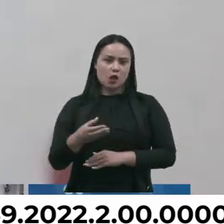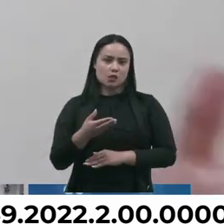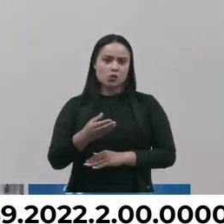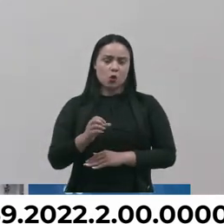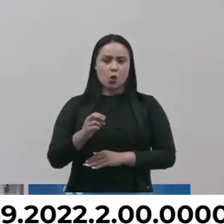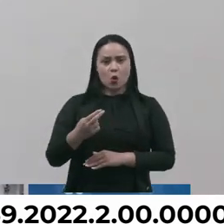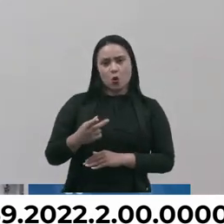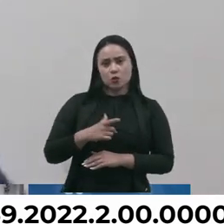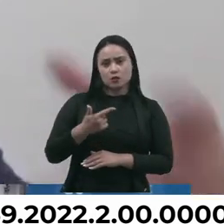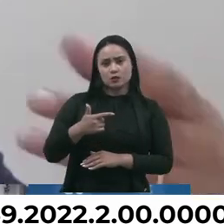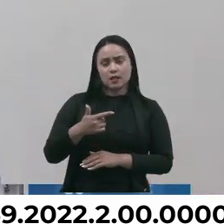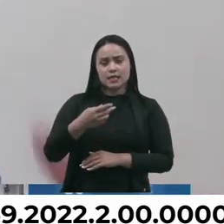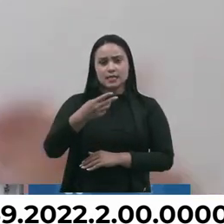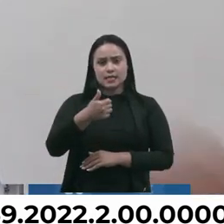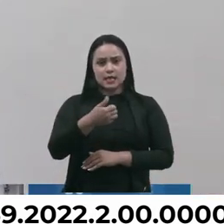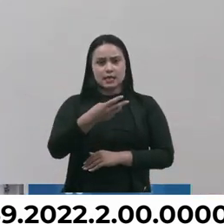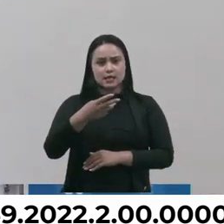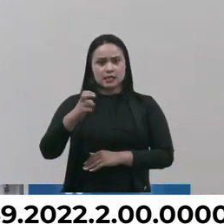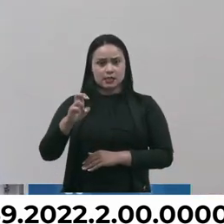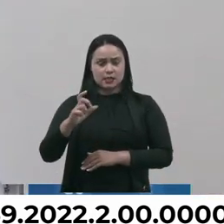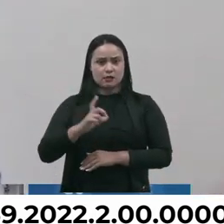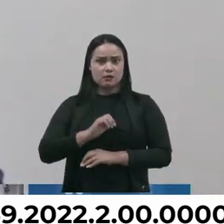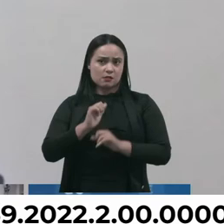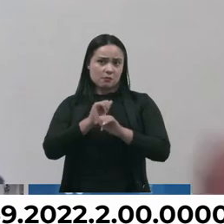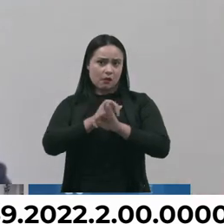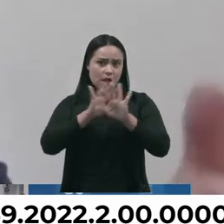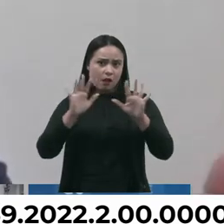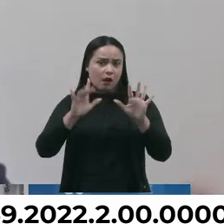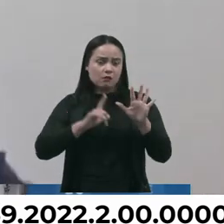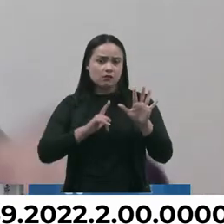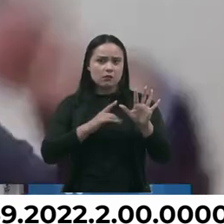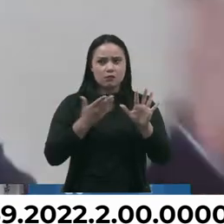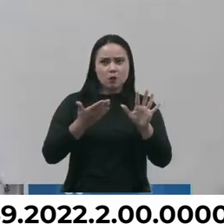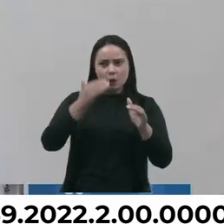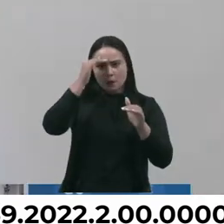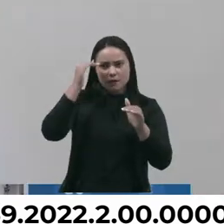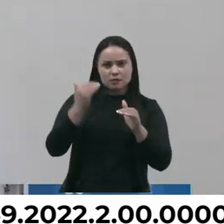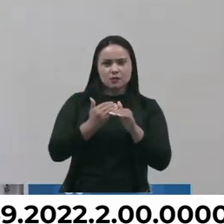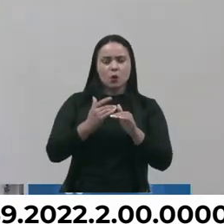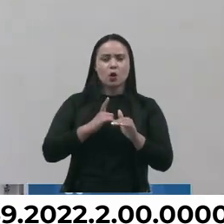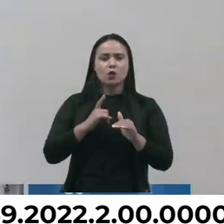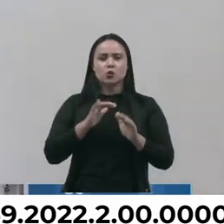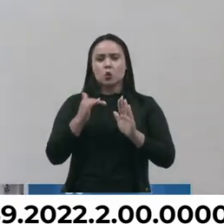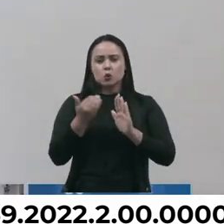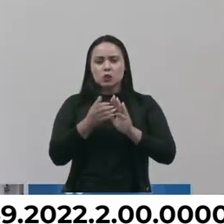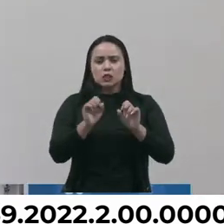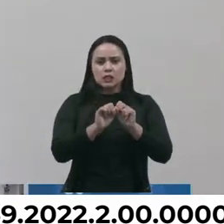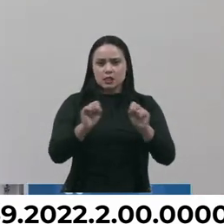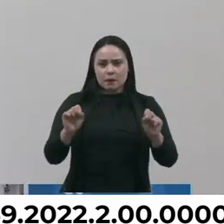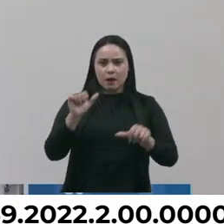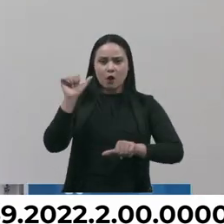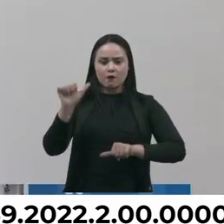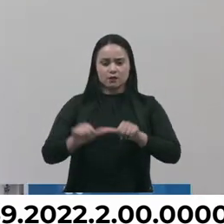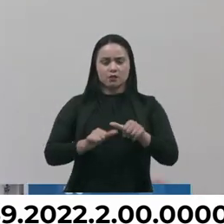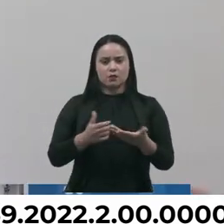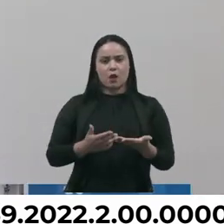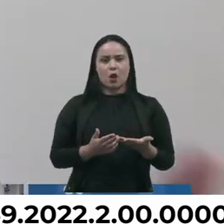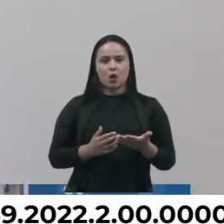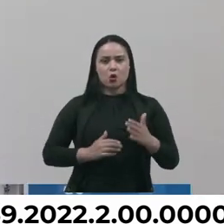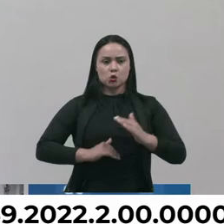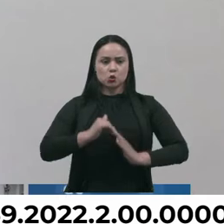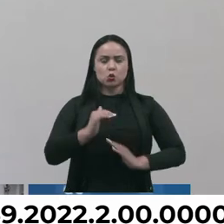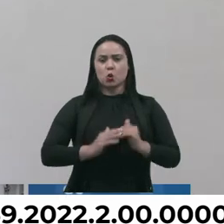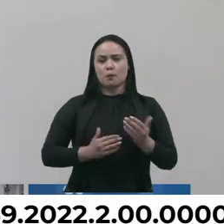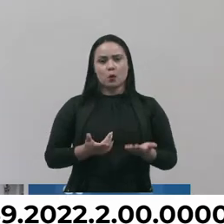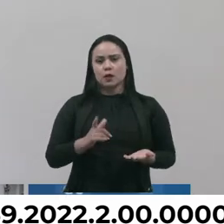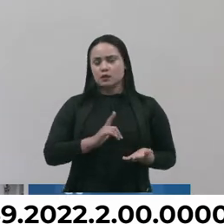não da 135, para deixar claro qual é a compreensão que deve ser dada para todo o sistema correicional sobre o cômputo